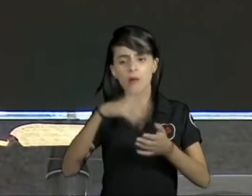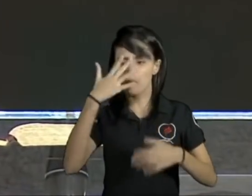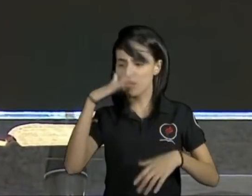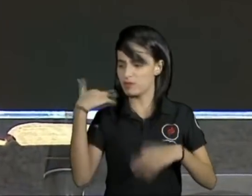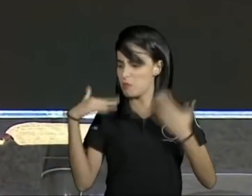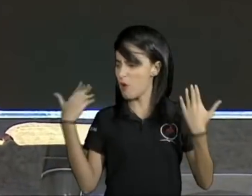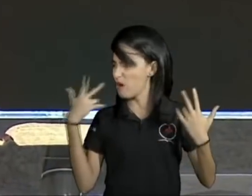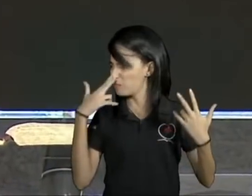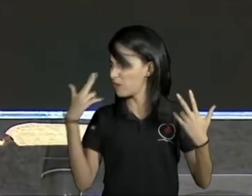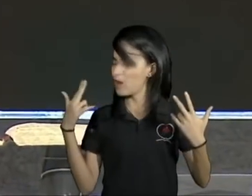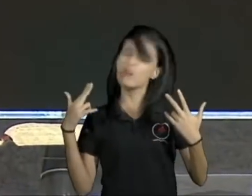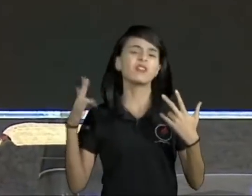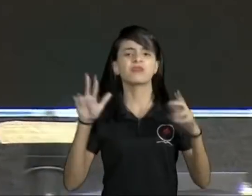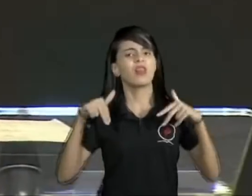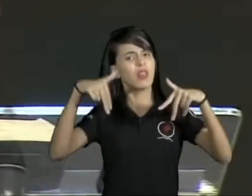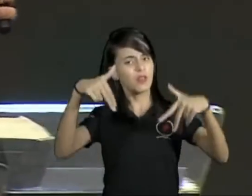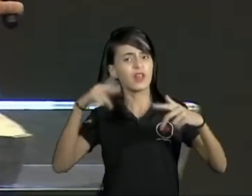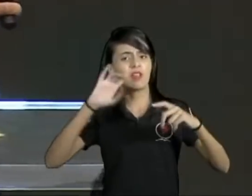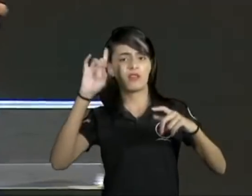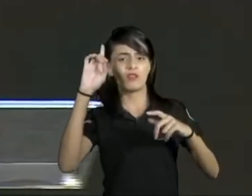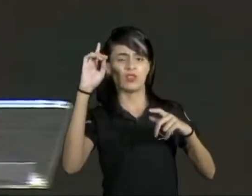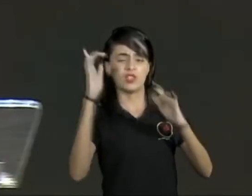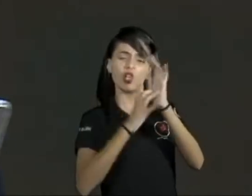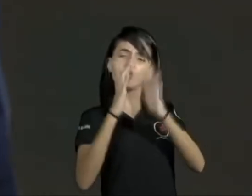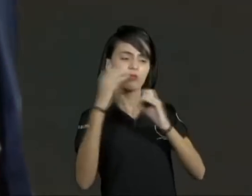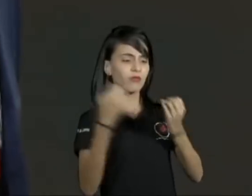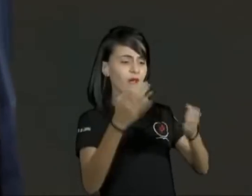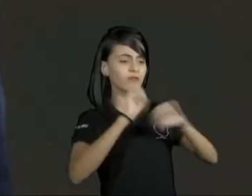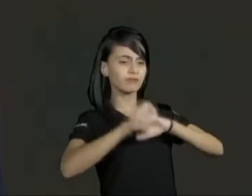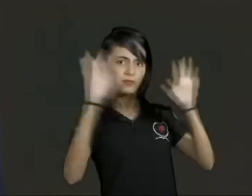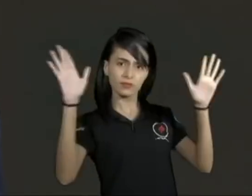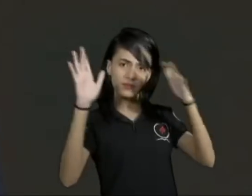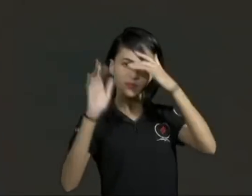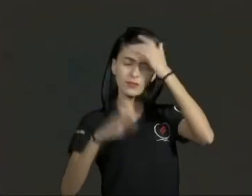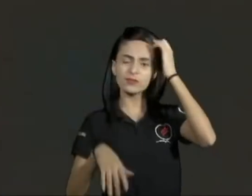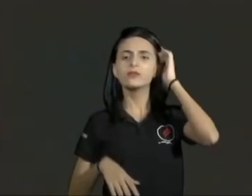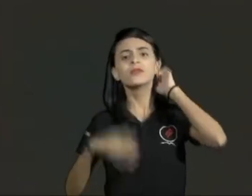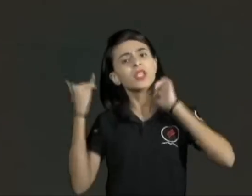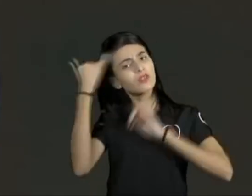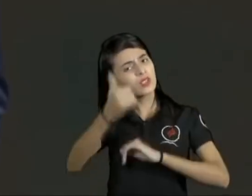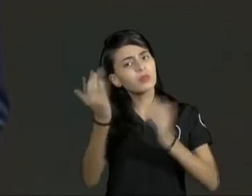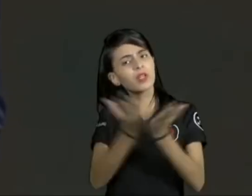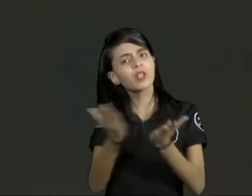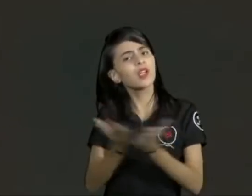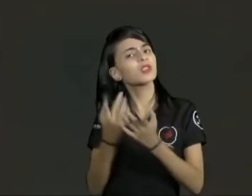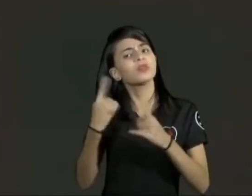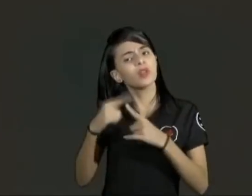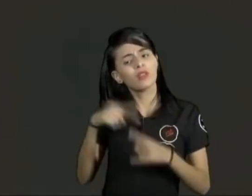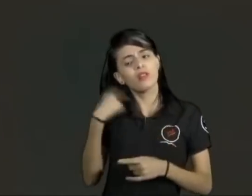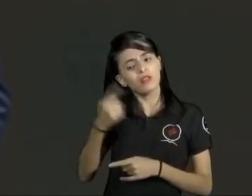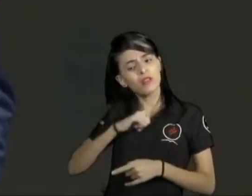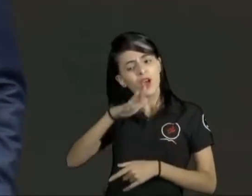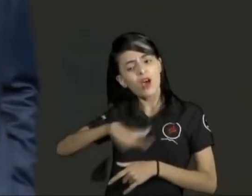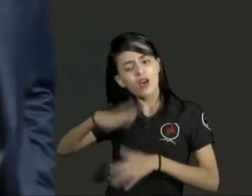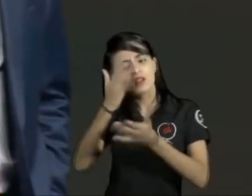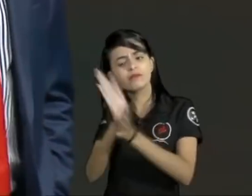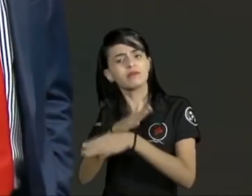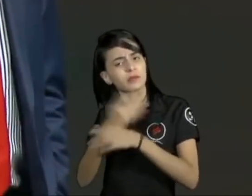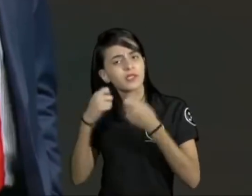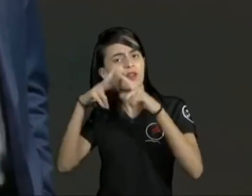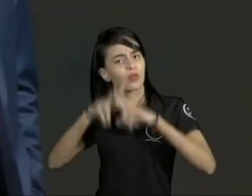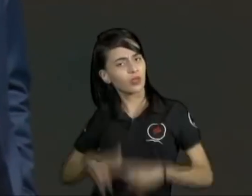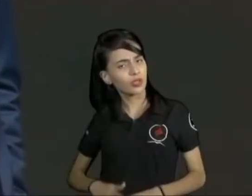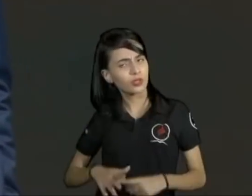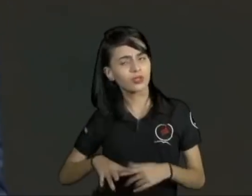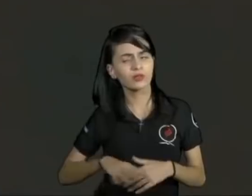os mortos e Cristo te esclarecerá tá falando para crente porque nós temos várias modelagens que a gente vai